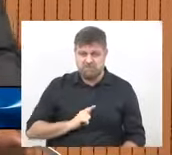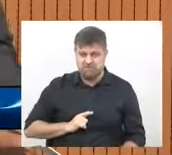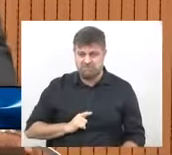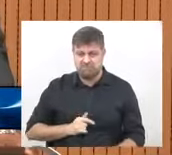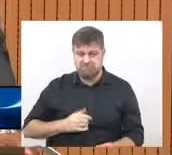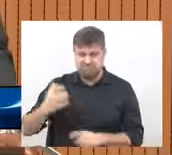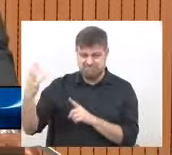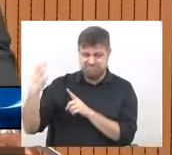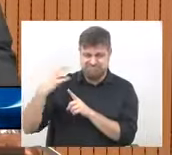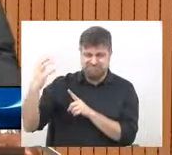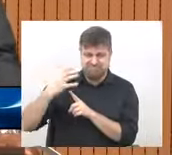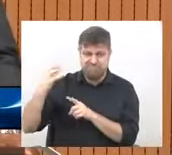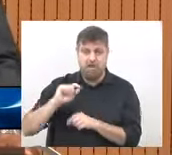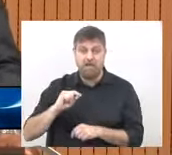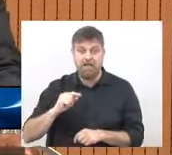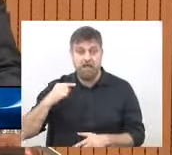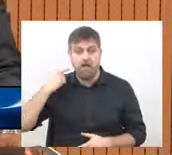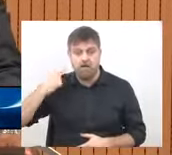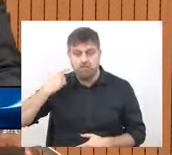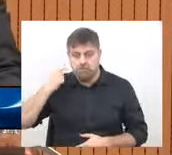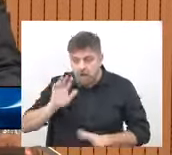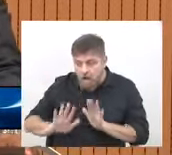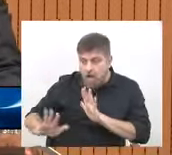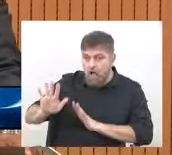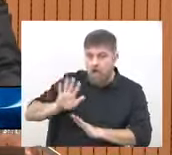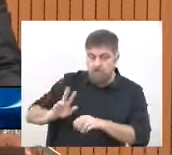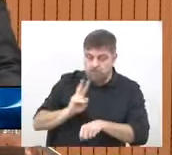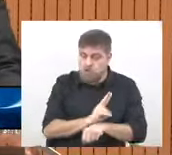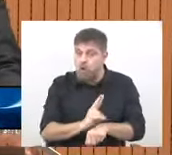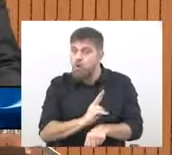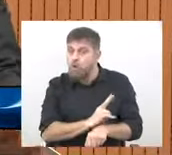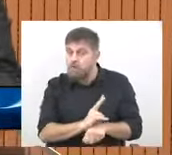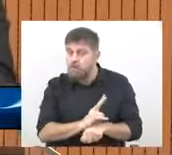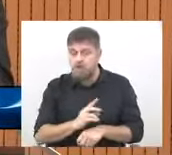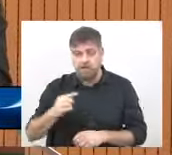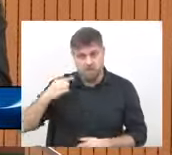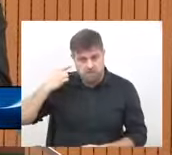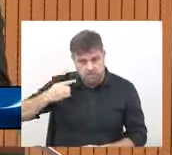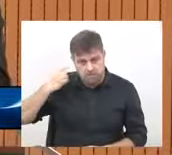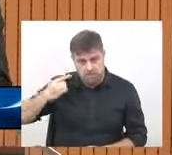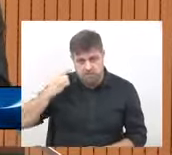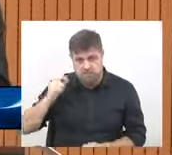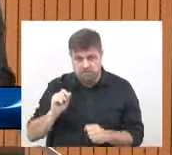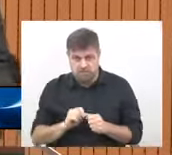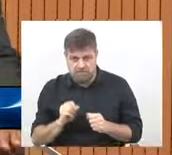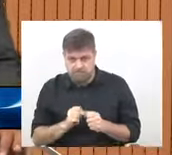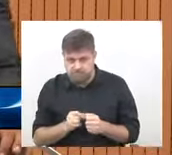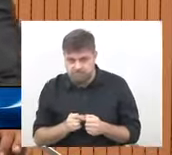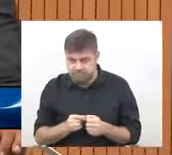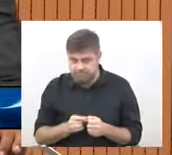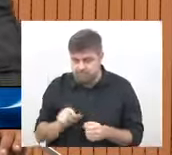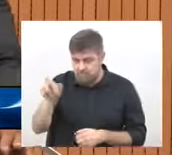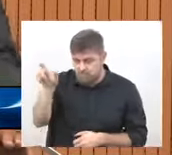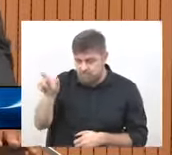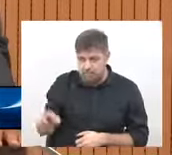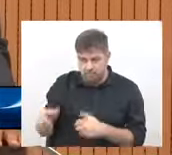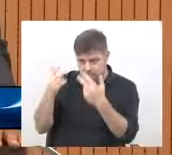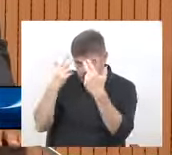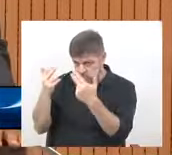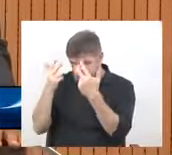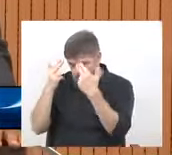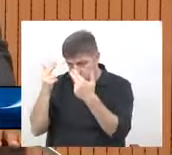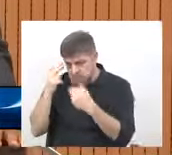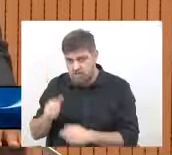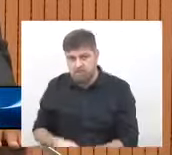advogado. Sim, é o advogado que faz aquele elo entre o cidadão comum, que